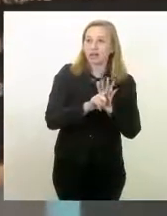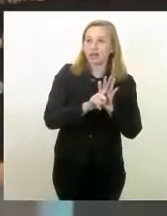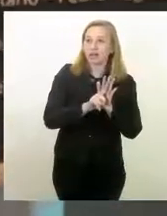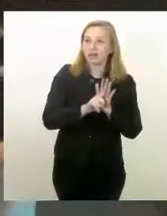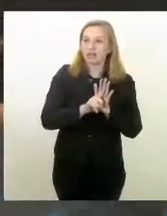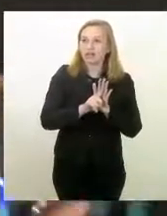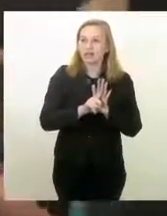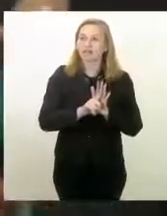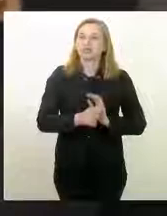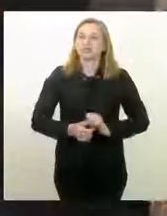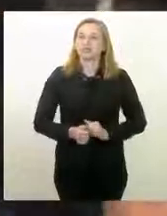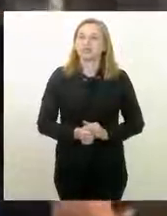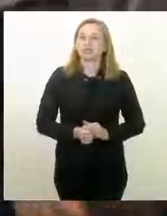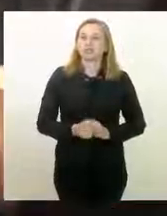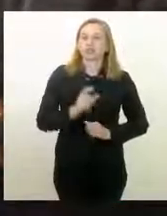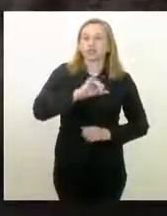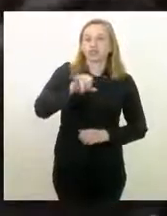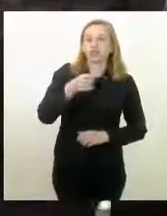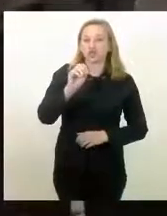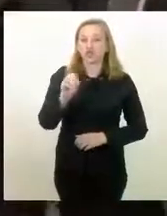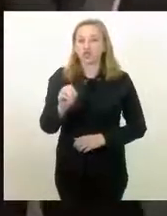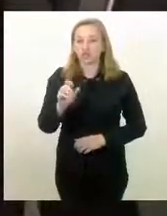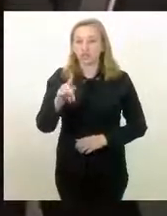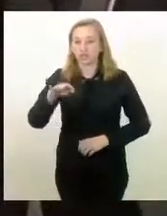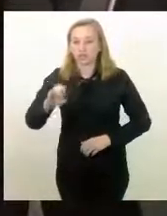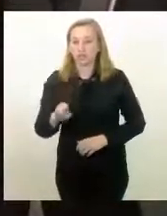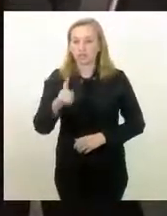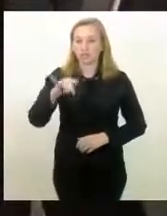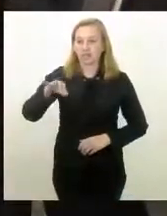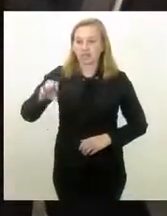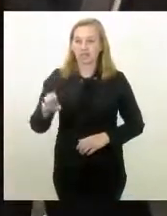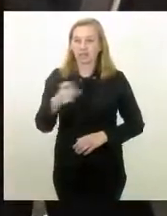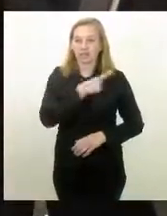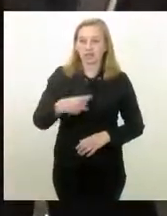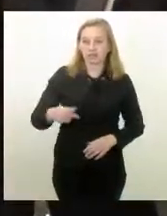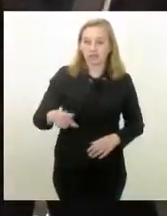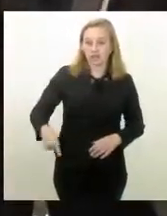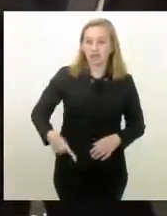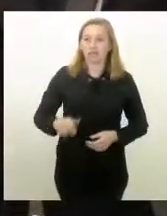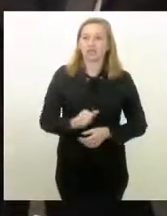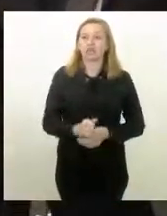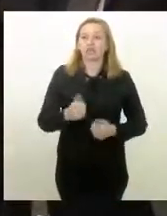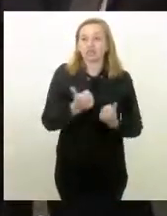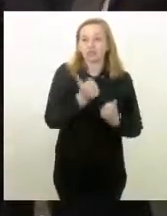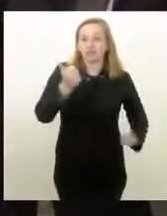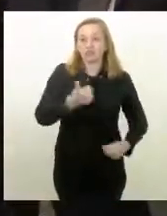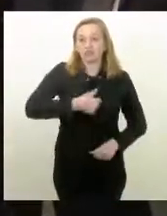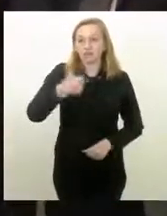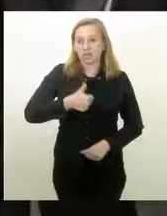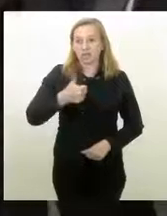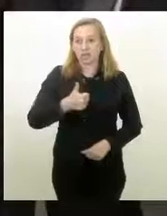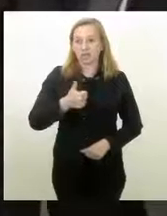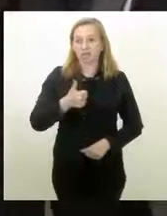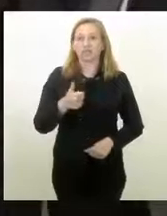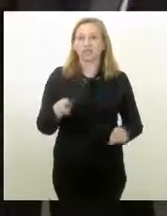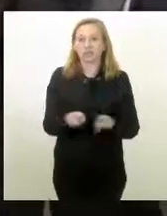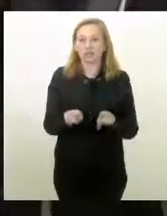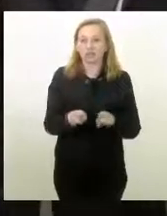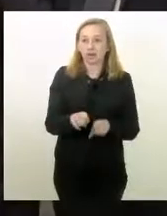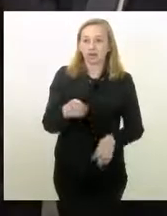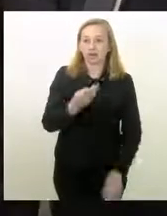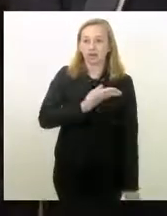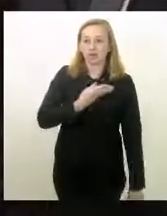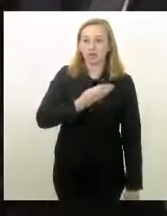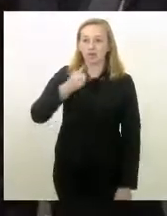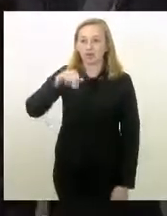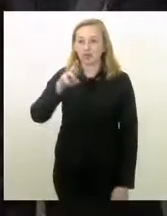composição. Jorge Pisciani, presidente. Primeiro vice-presidente, nosso querido também saudoso Wagner